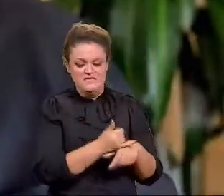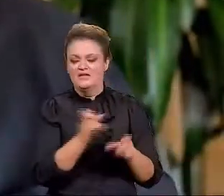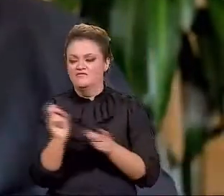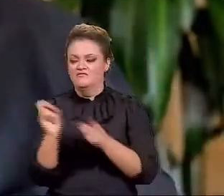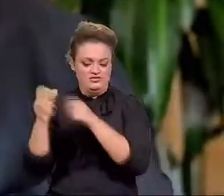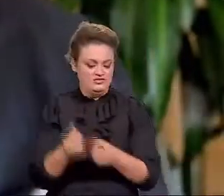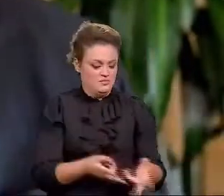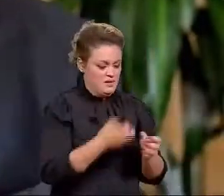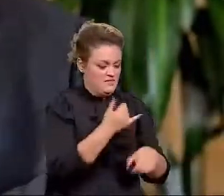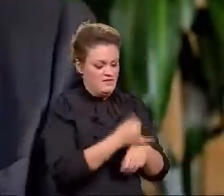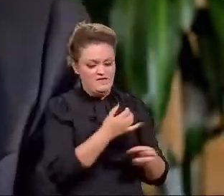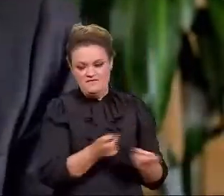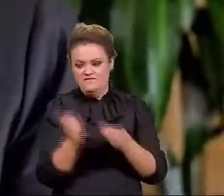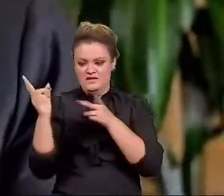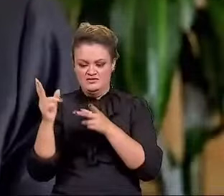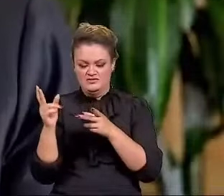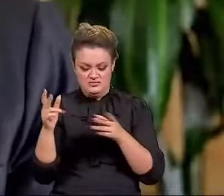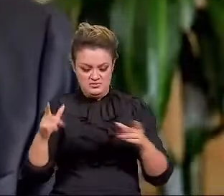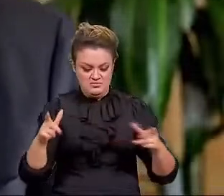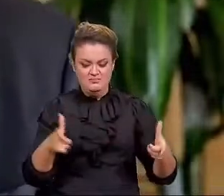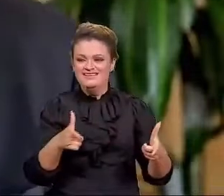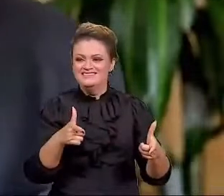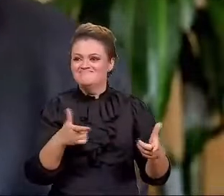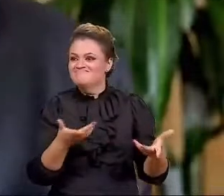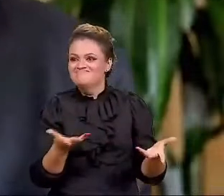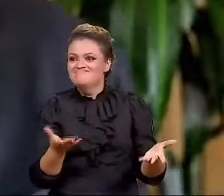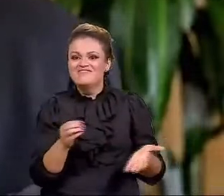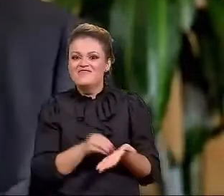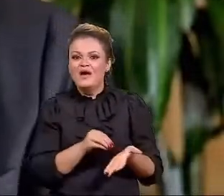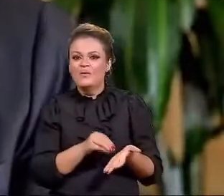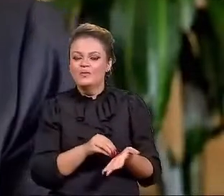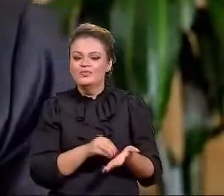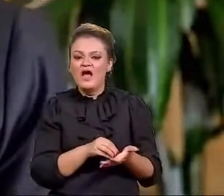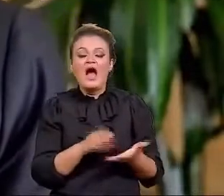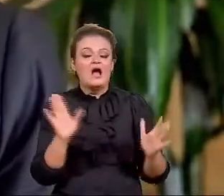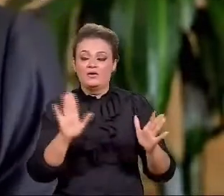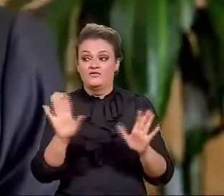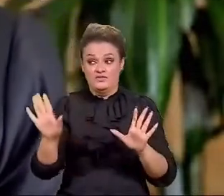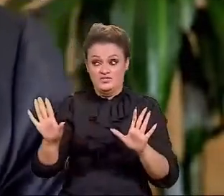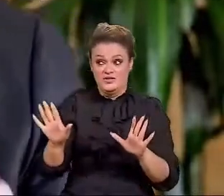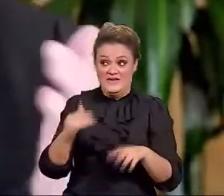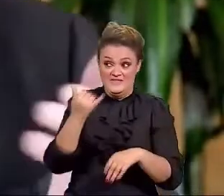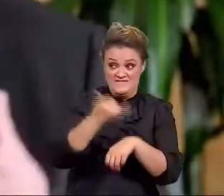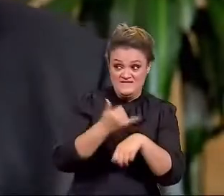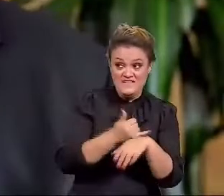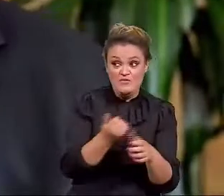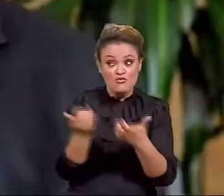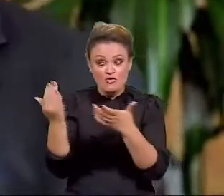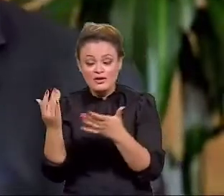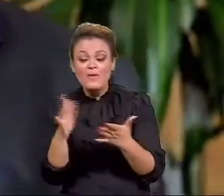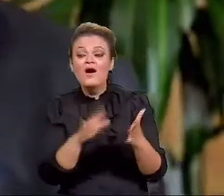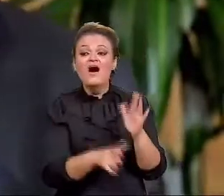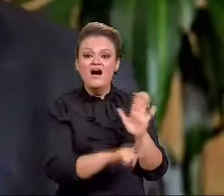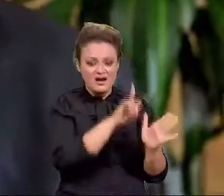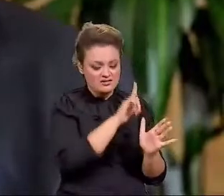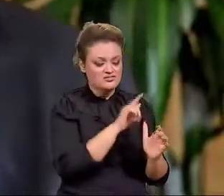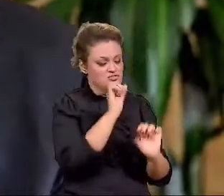buraco lá. Agora, não, eles estão dizendo, não, ao invés de exportar só, faça a indústria lá, faça uma